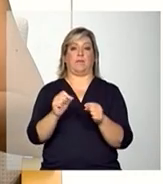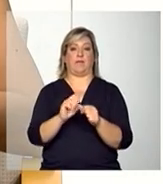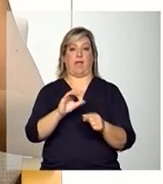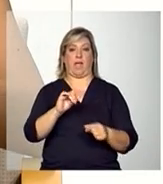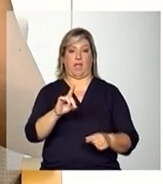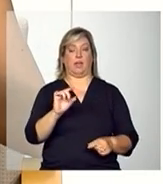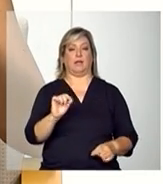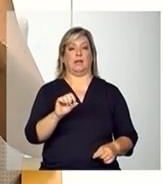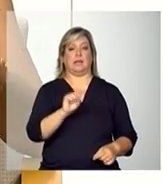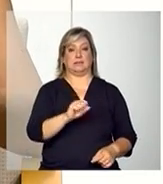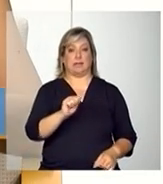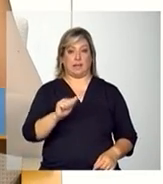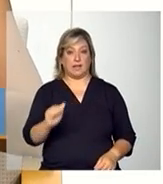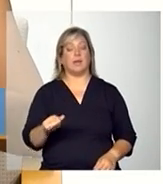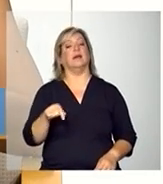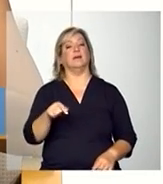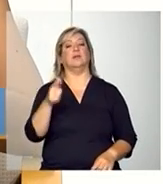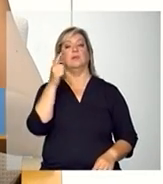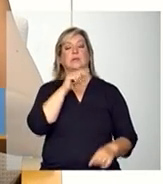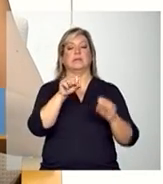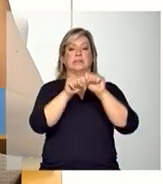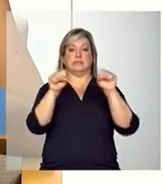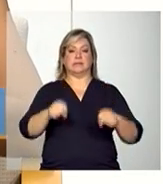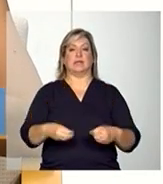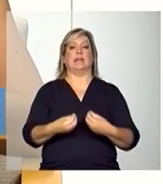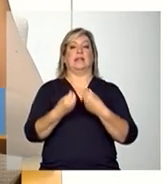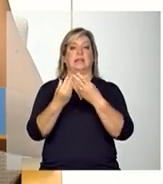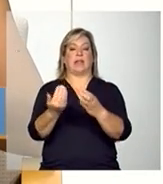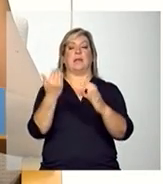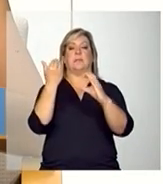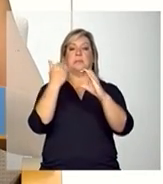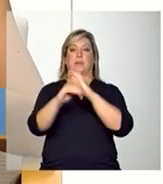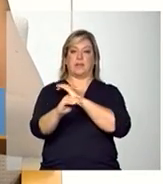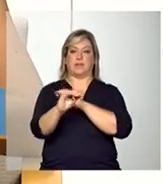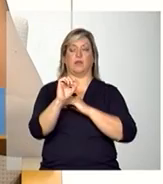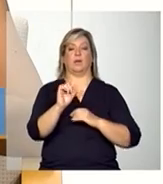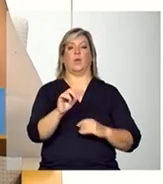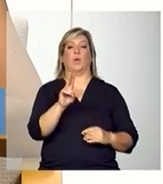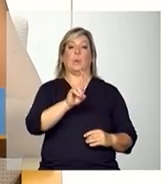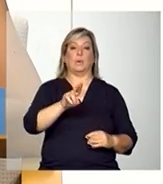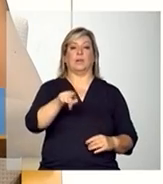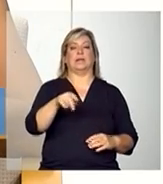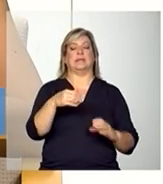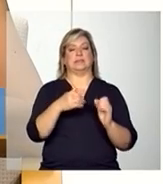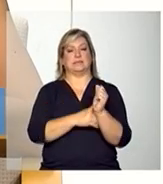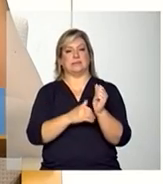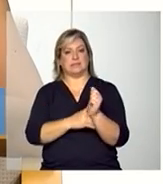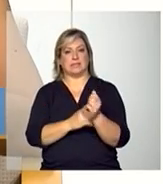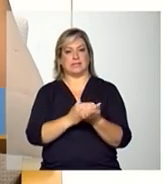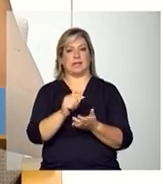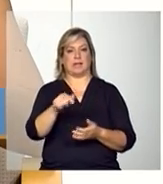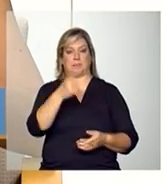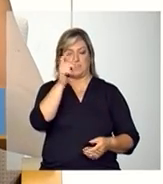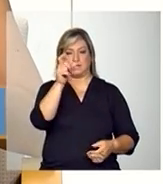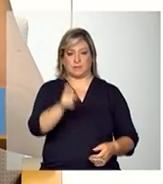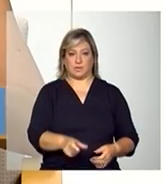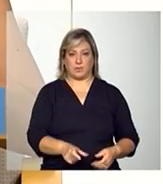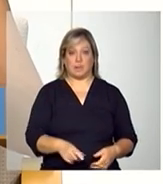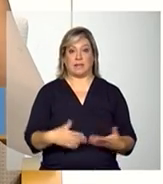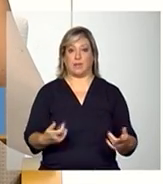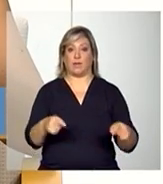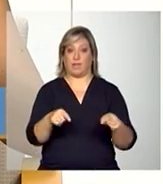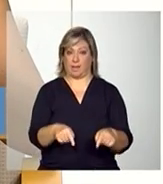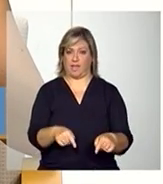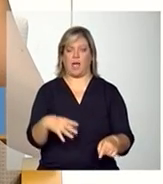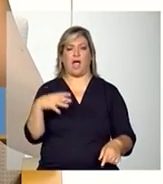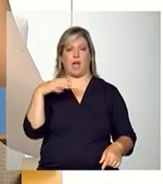saa automaticamente o sistema Envia um e-mail com o usuário e senha inicial para essa pessoa então ele é